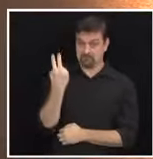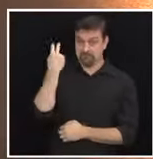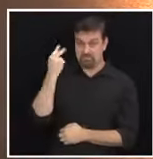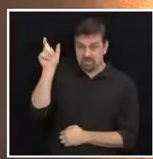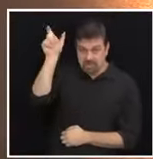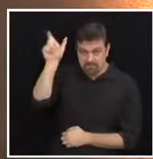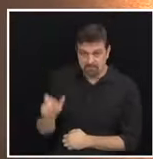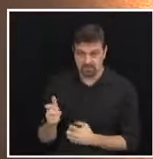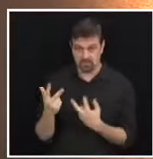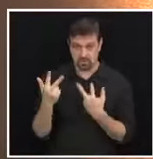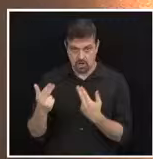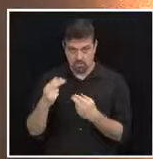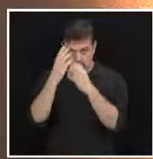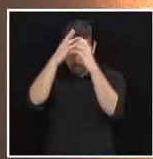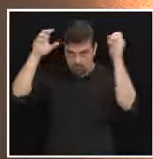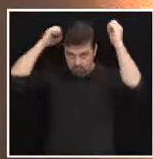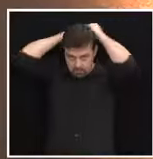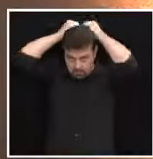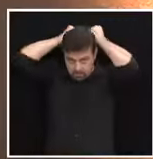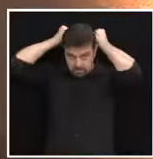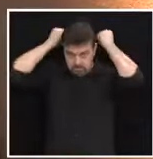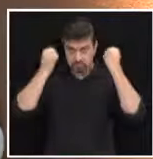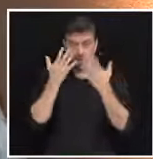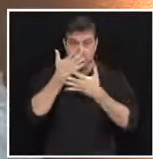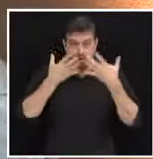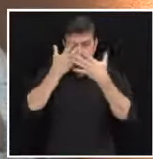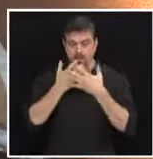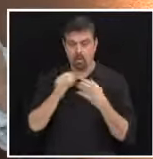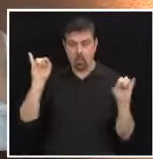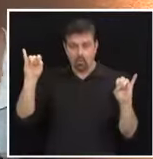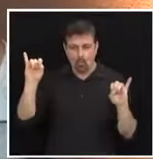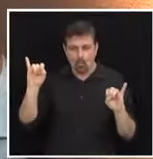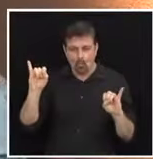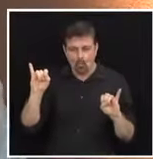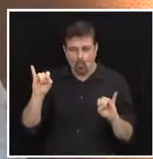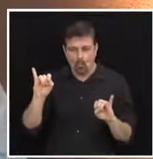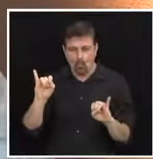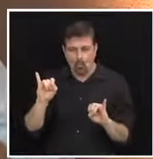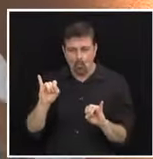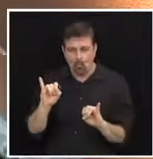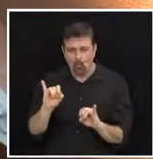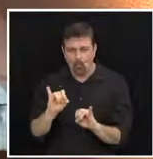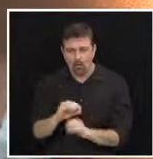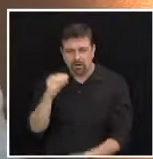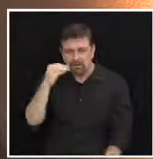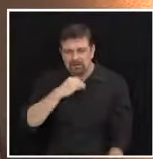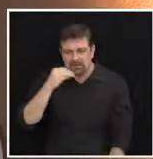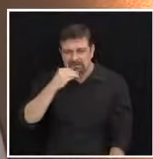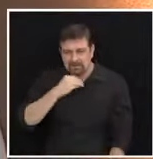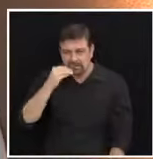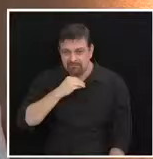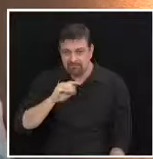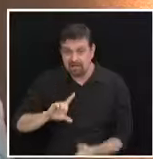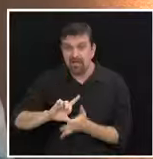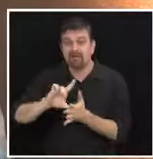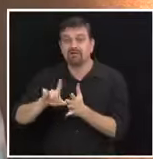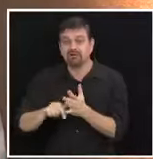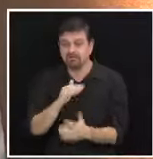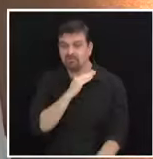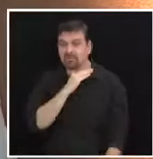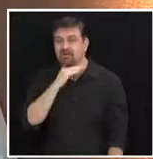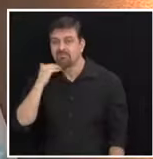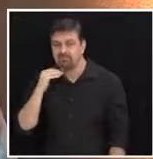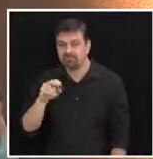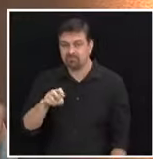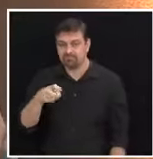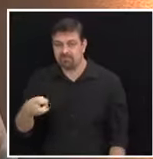por exemplo, nós vimos o Cazuza definhando com a doença, muito debilitado e falecendo, isso